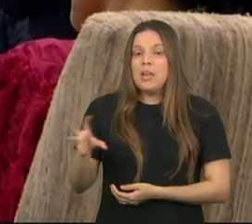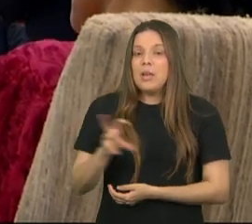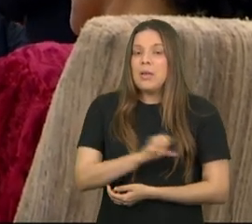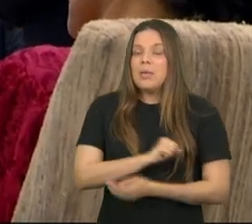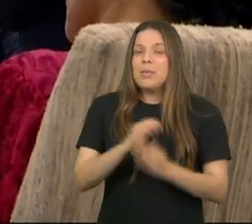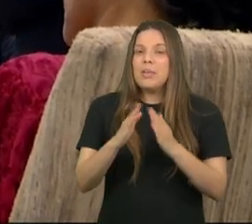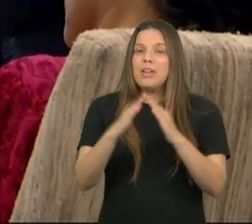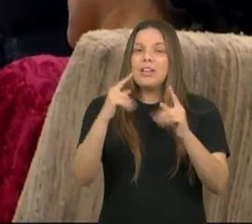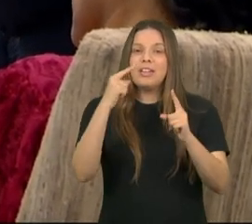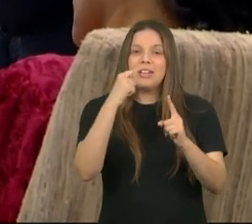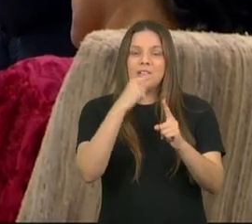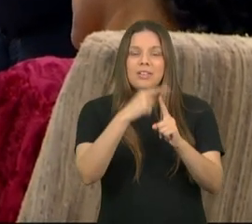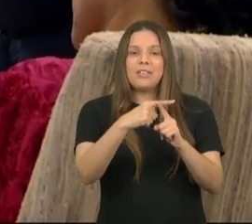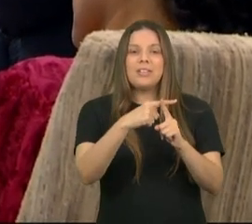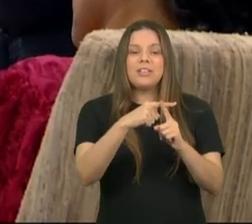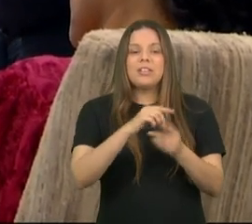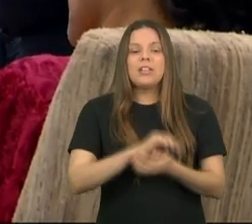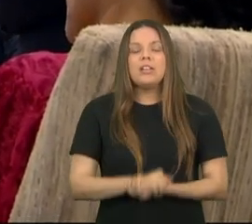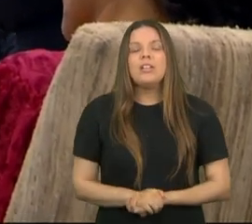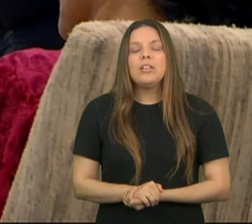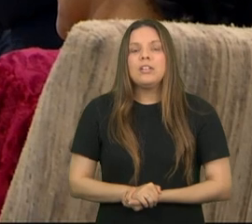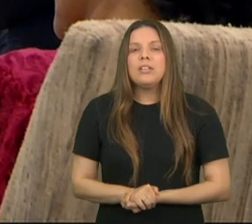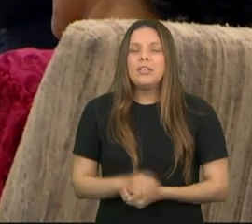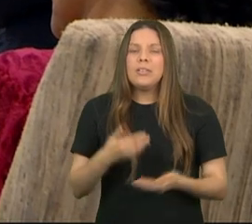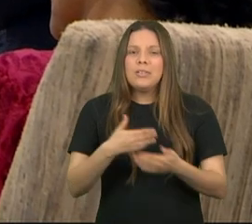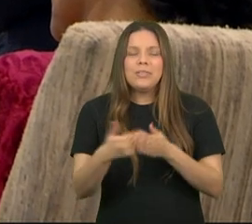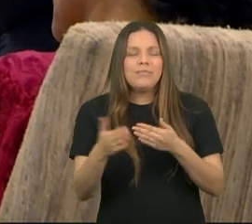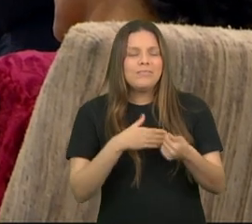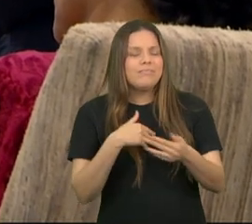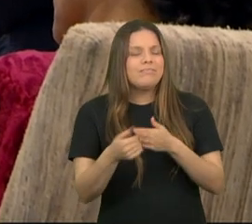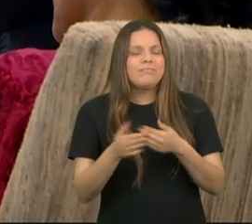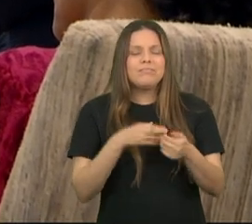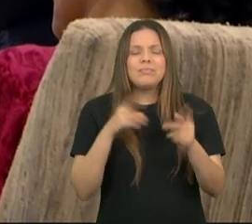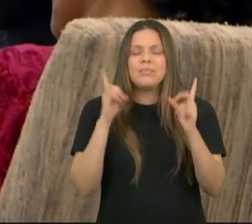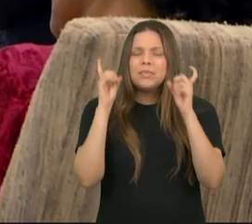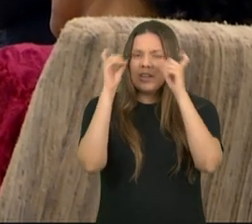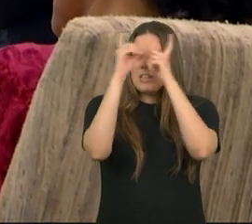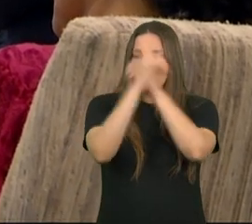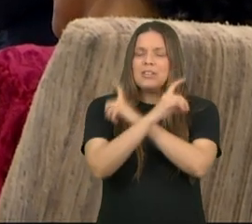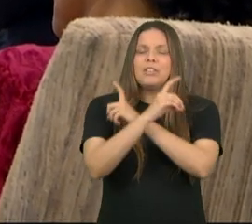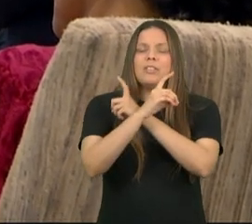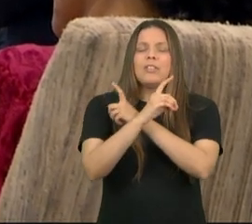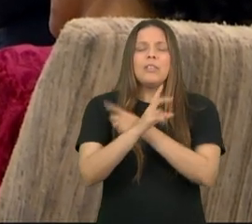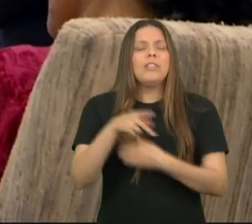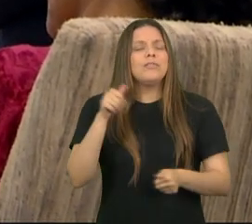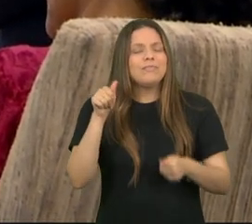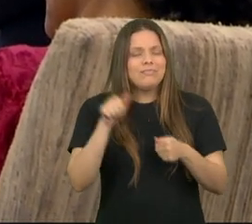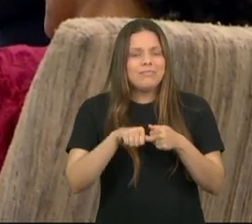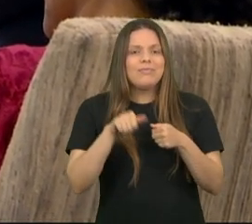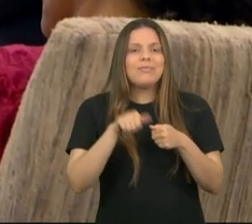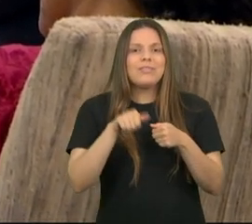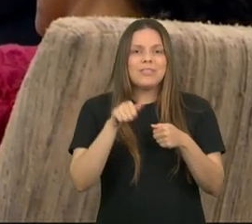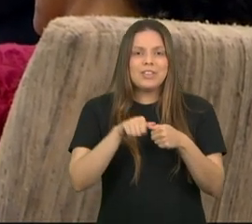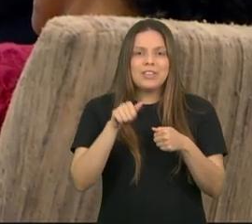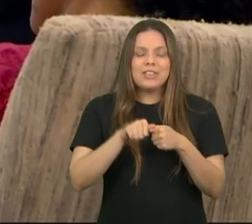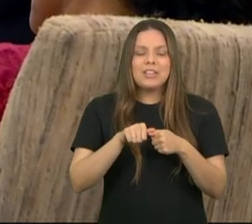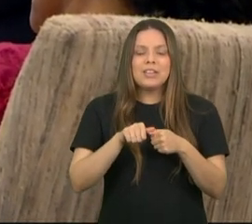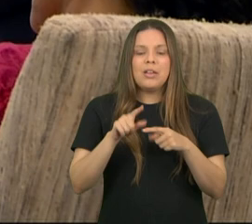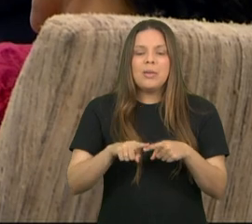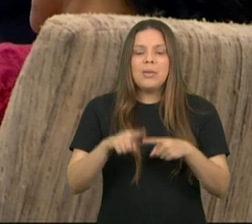gente tenha que fazer um passo ao lado, que a gente faça, mas que a igreja não